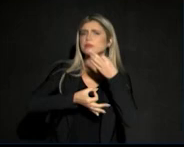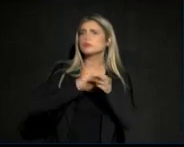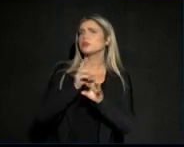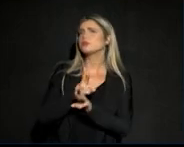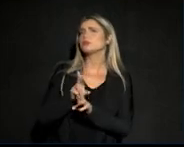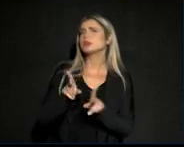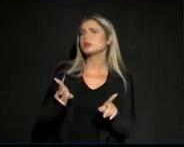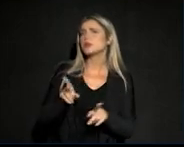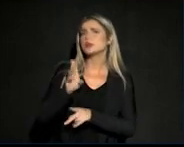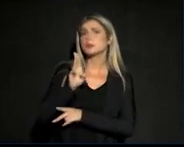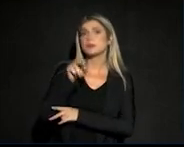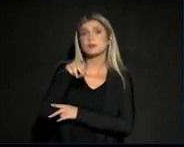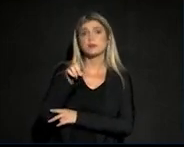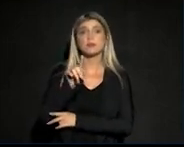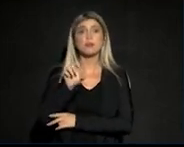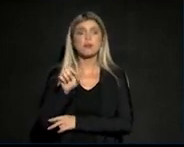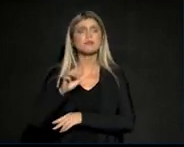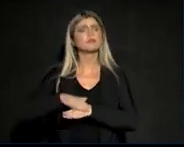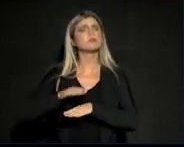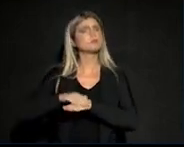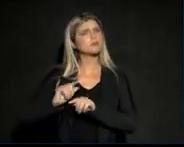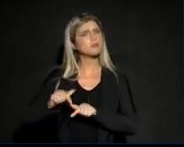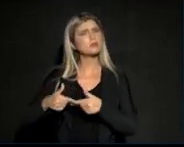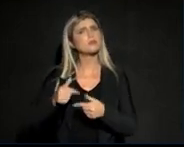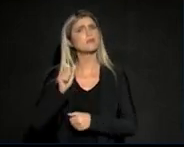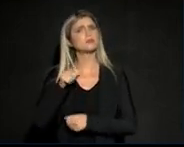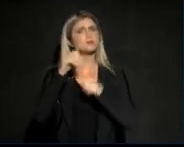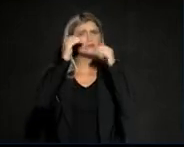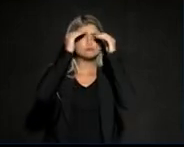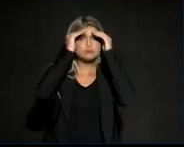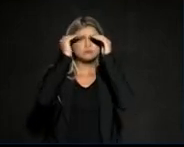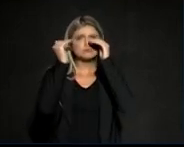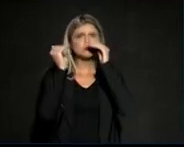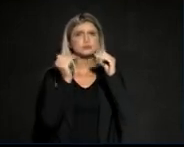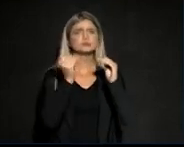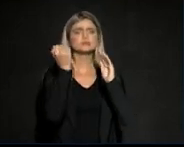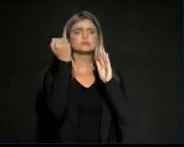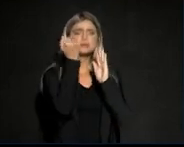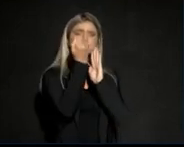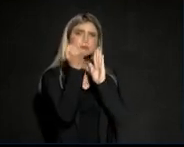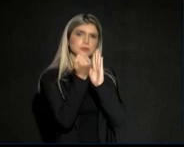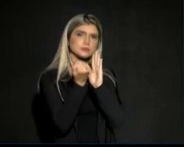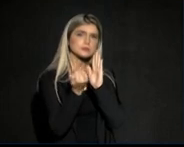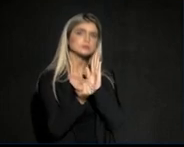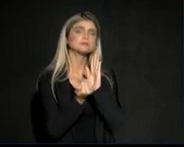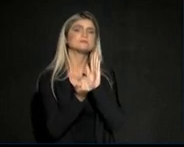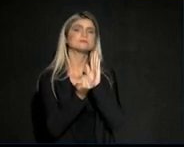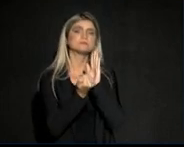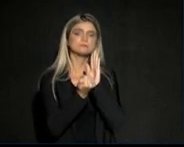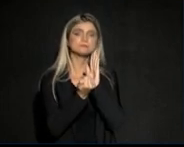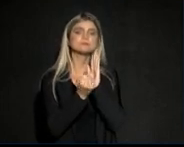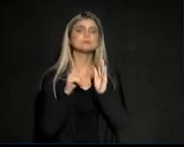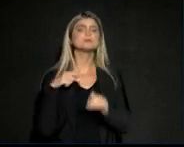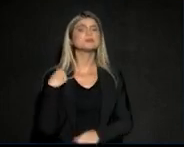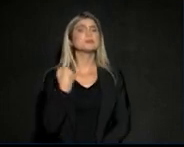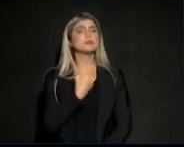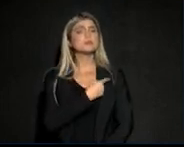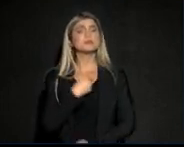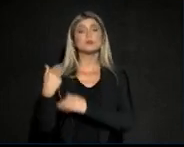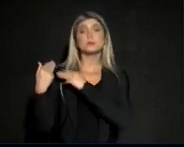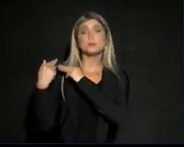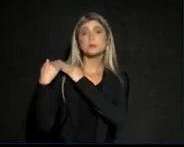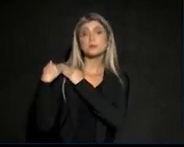BNDS merece vai executar e tem que executar de acordo com as normas com as leis enfim E cabe a nós aqui ser